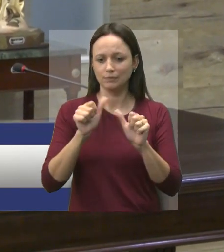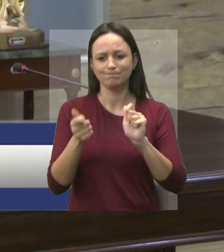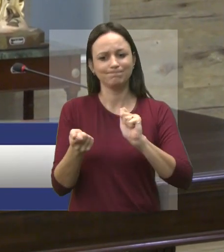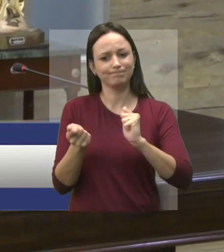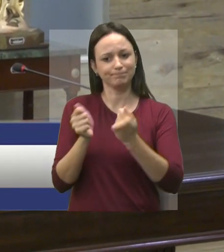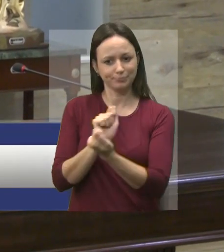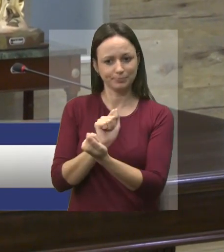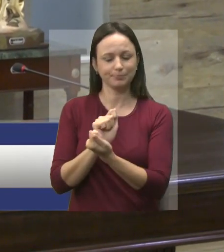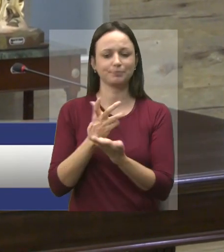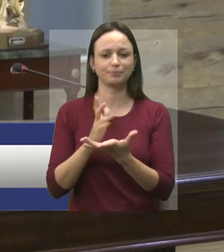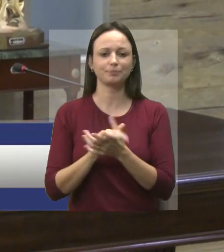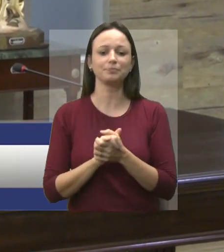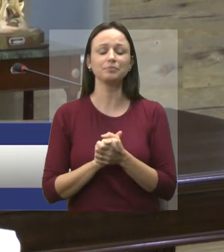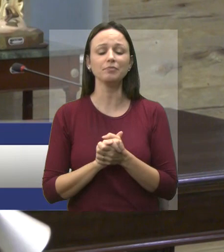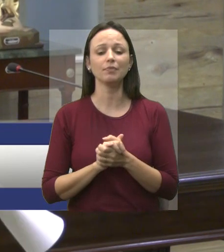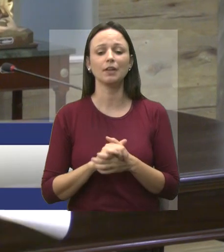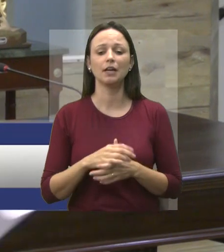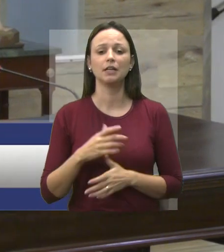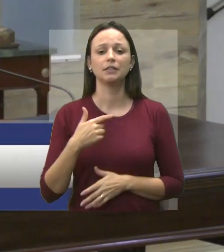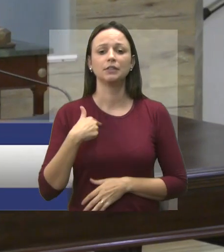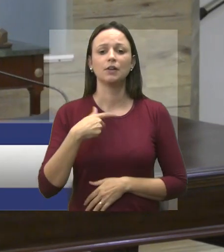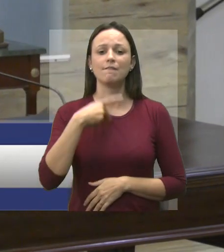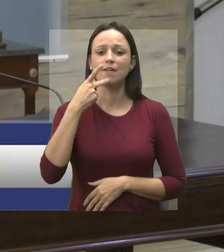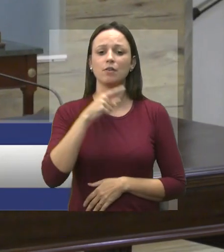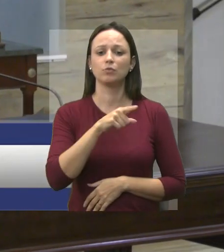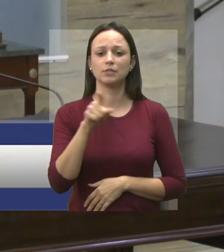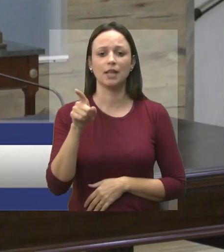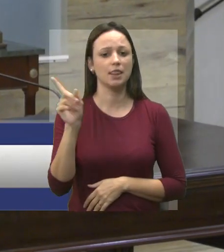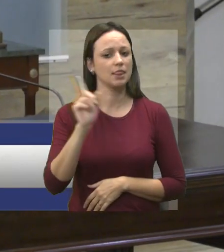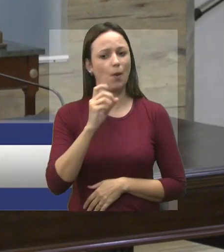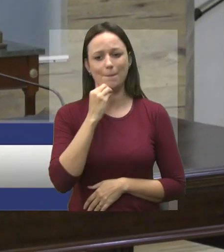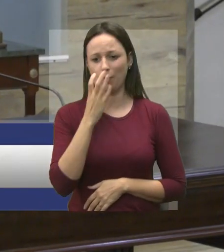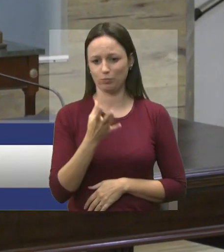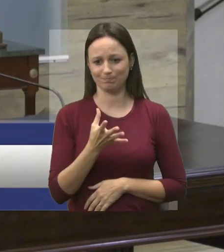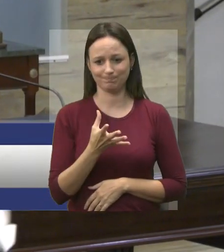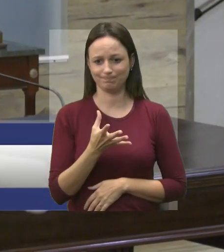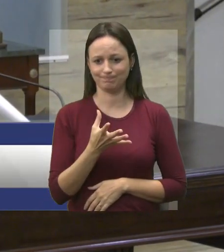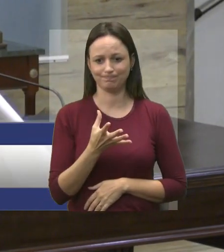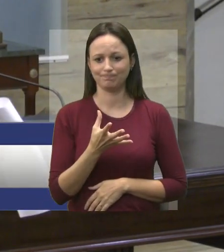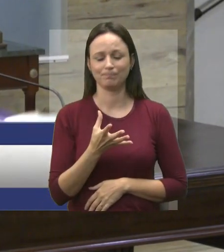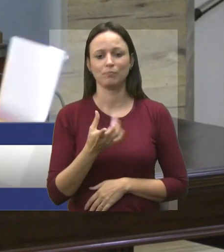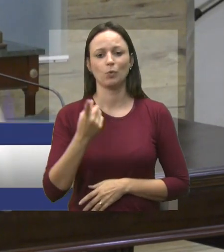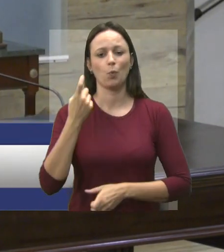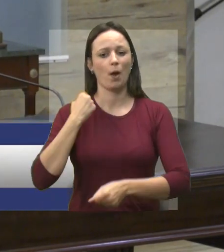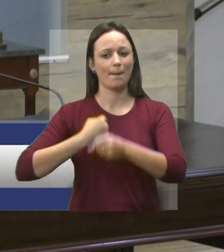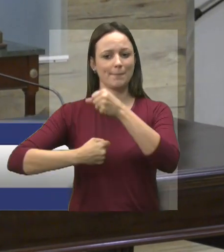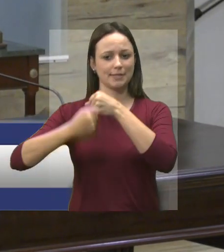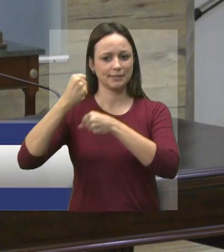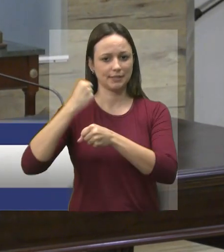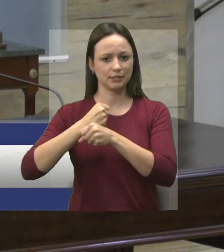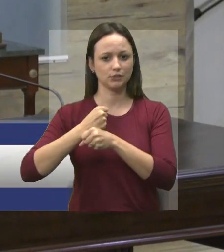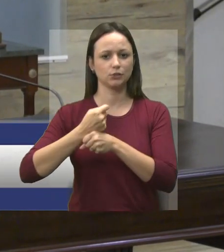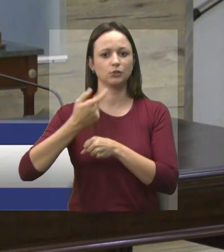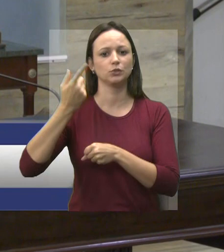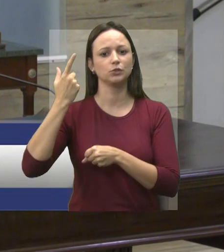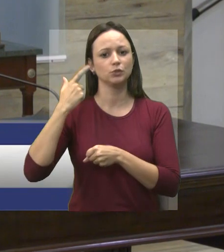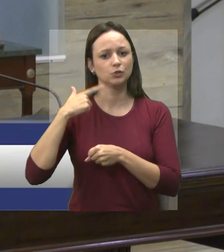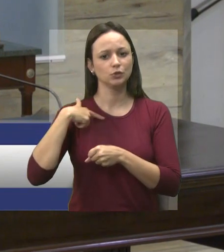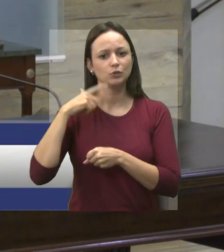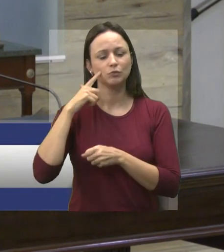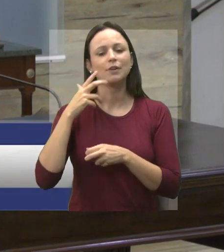E o que eu tenho para falar para vocês não é bom. O ano passado a gente já estava numa expectativa de